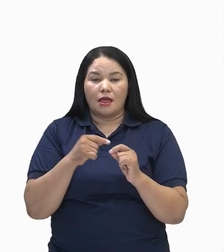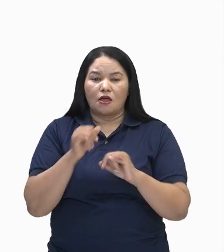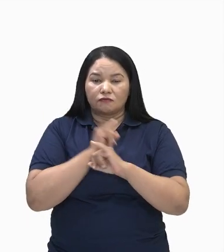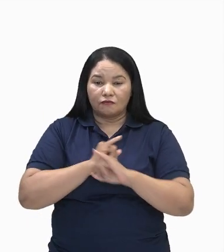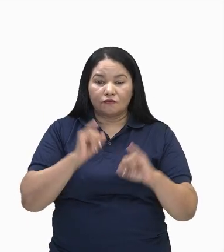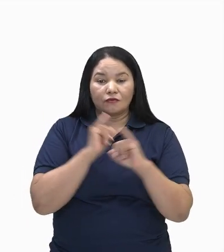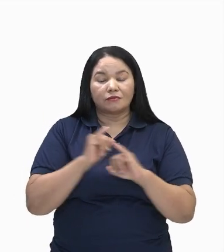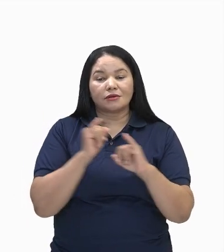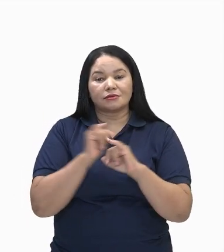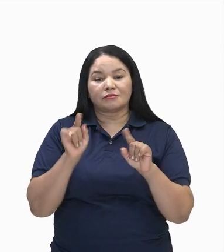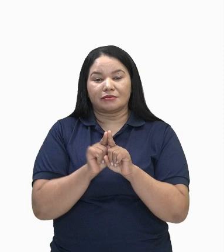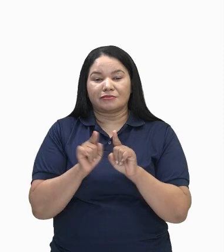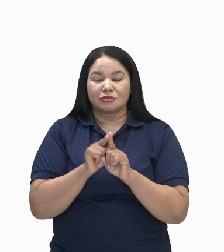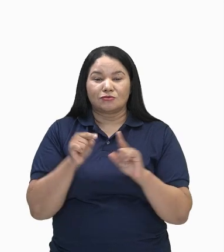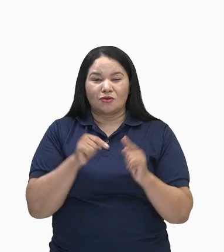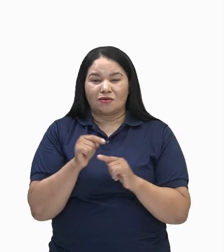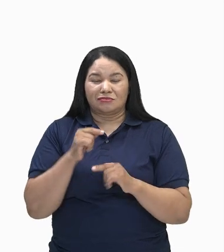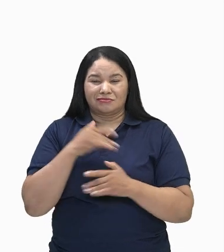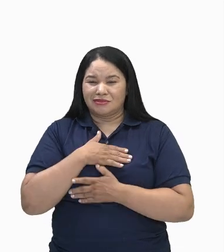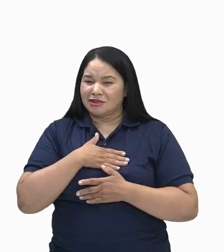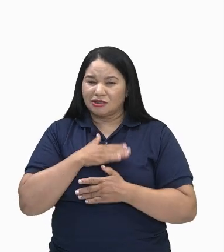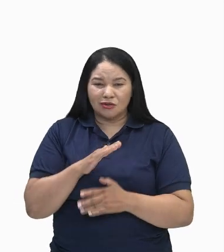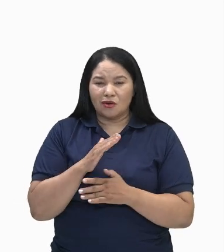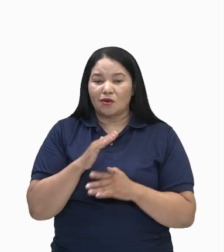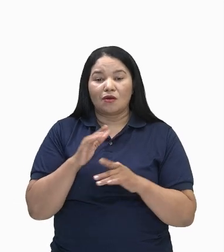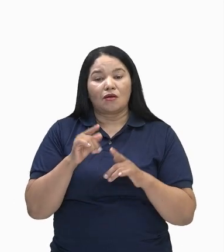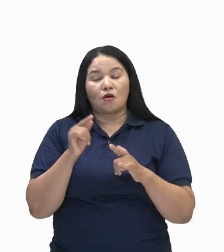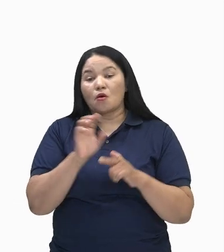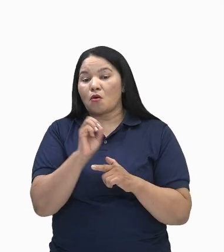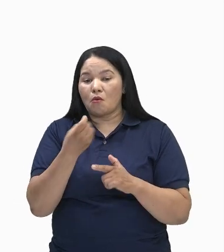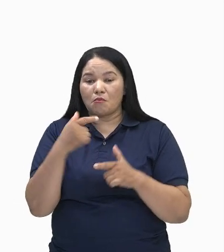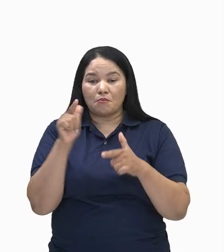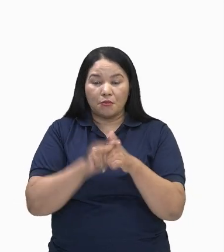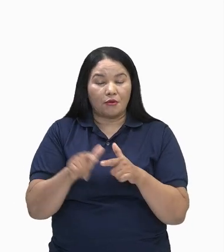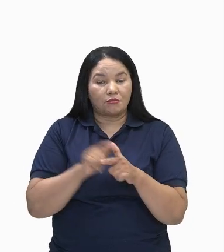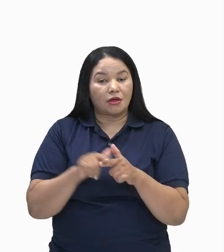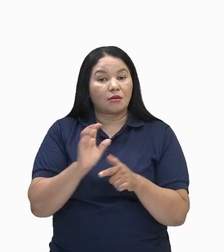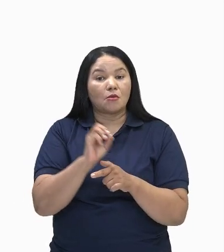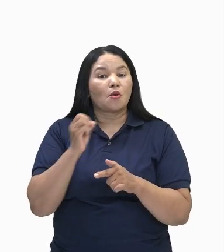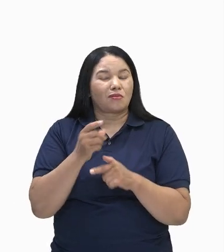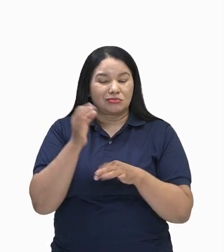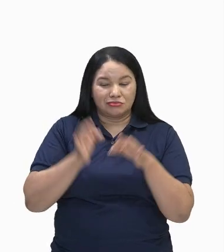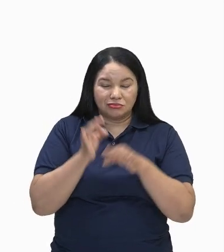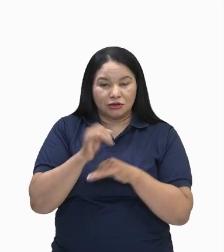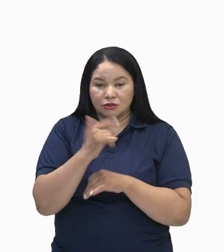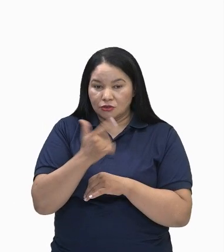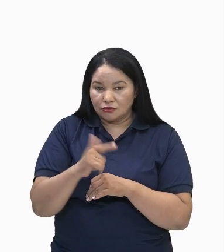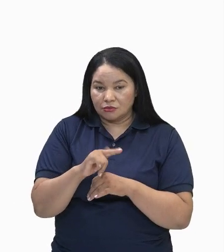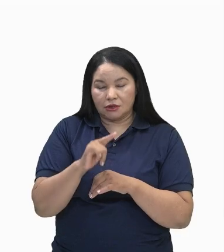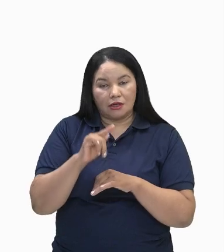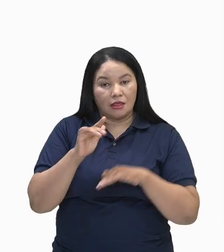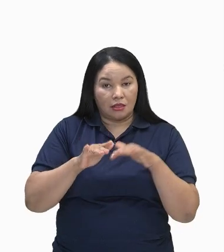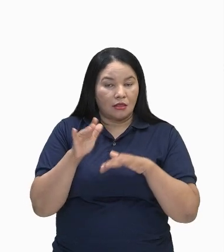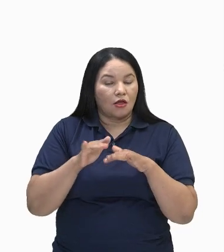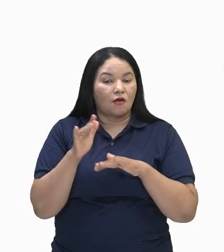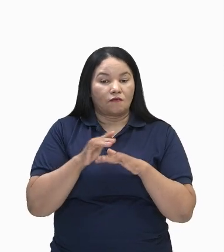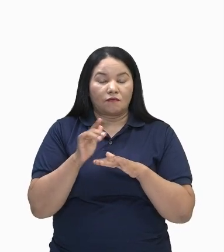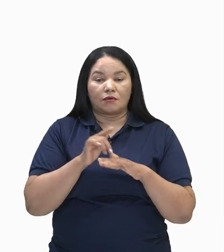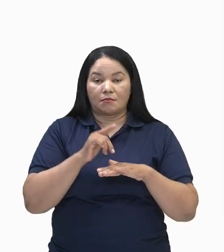uma insatisfação, um problema ou uma injustiça sofrida pelo remetente.